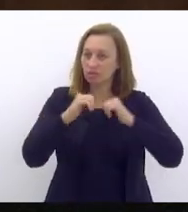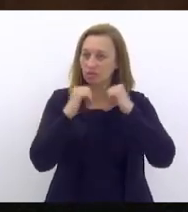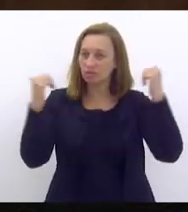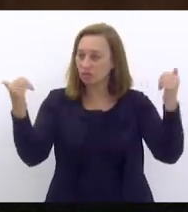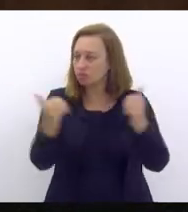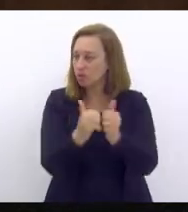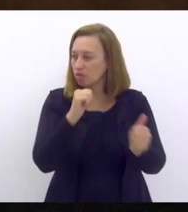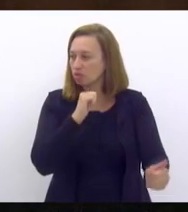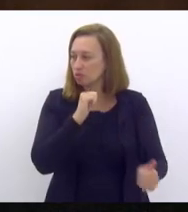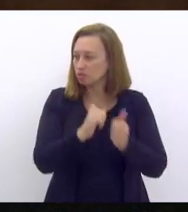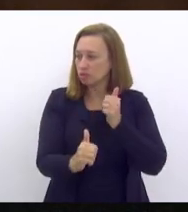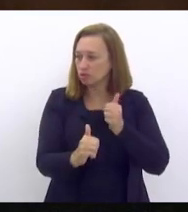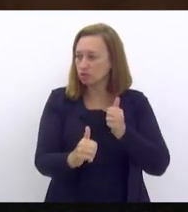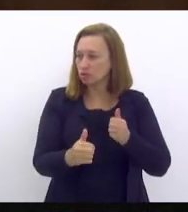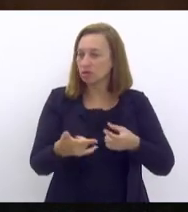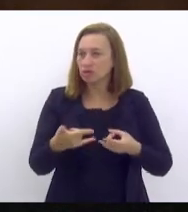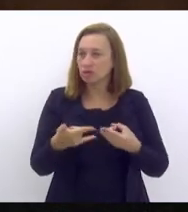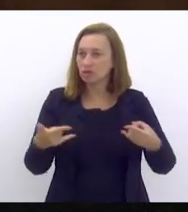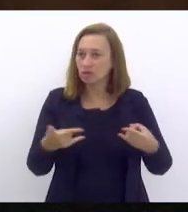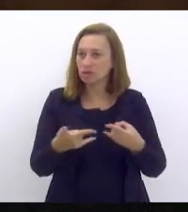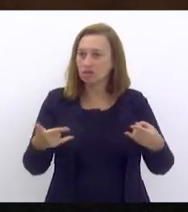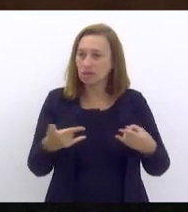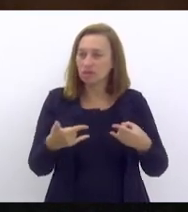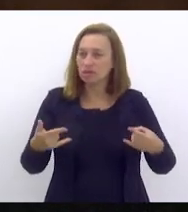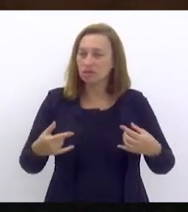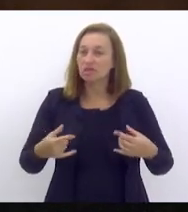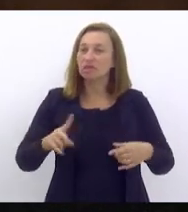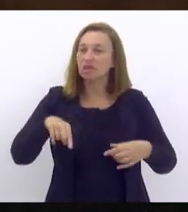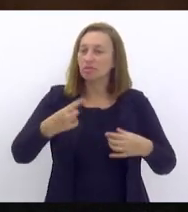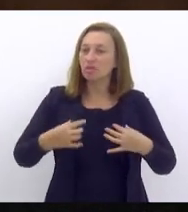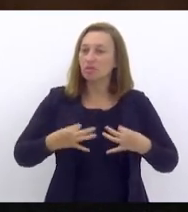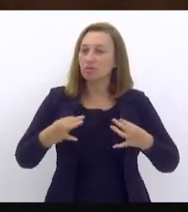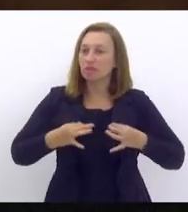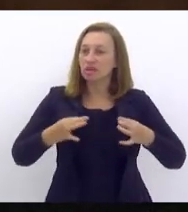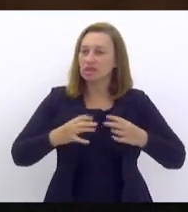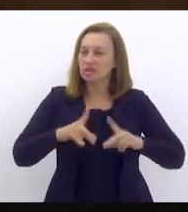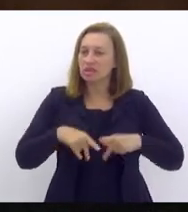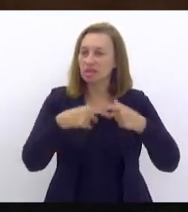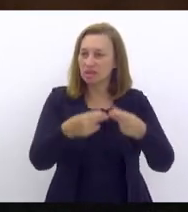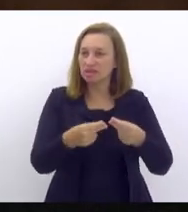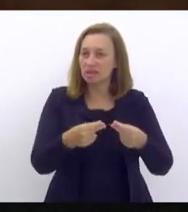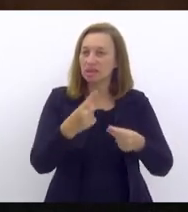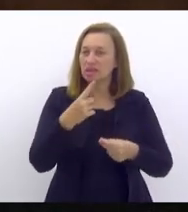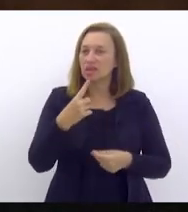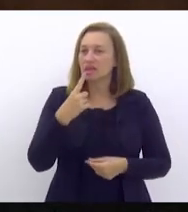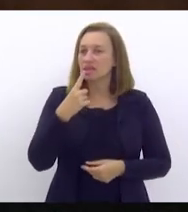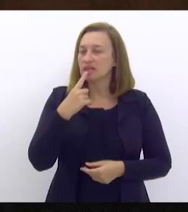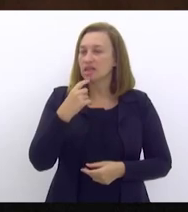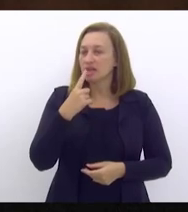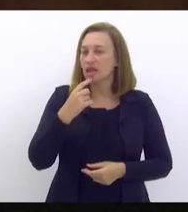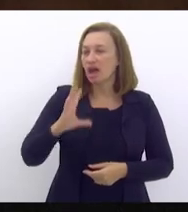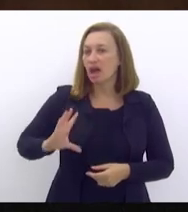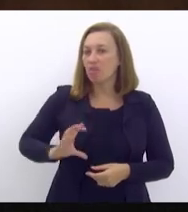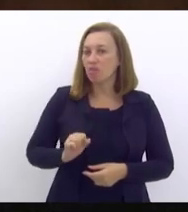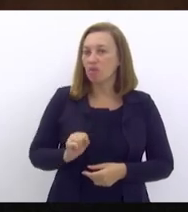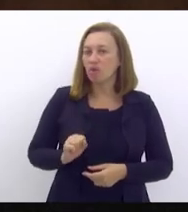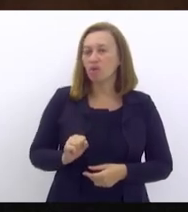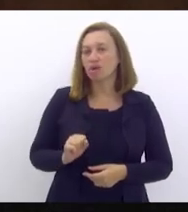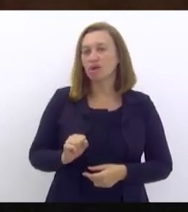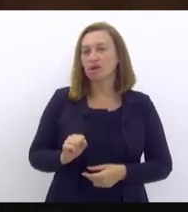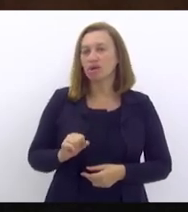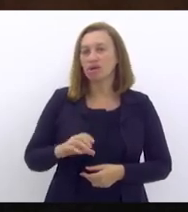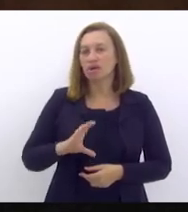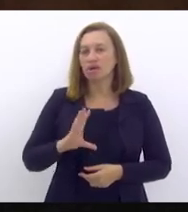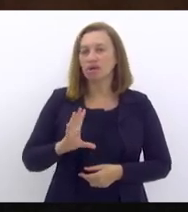camisa bonita aqui, ó, Sangue, Amor e Paixão. É, só 100. Não, o que